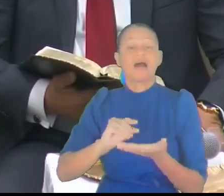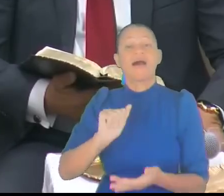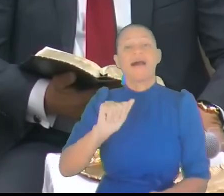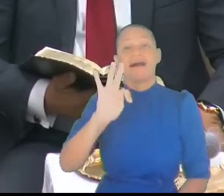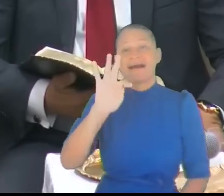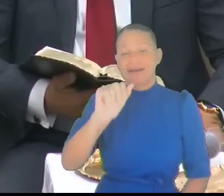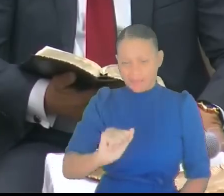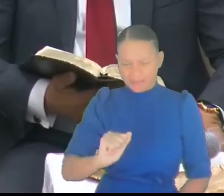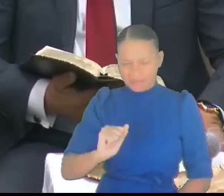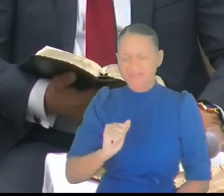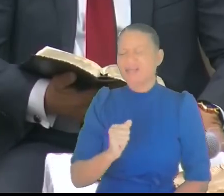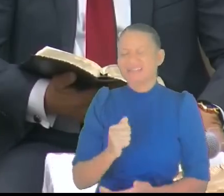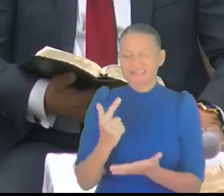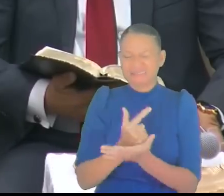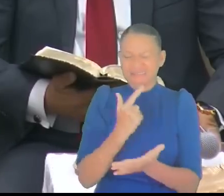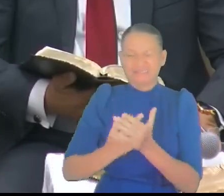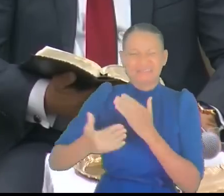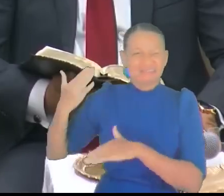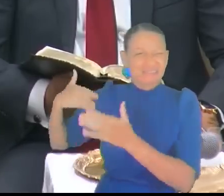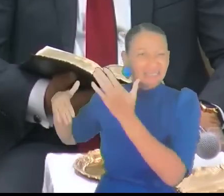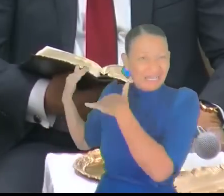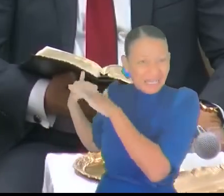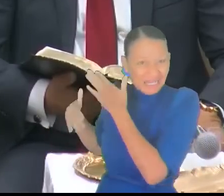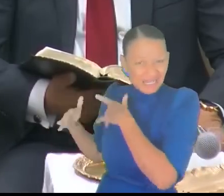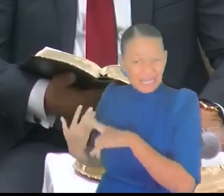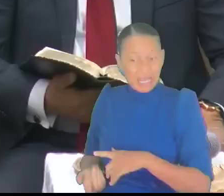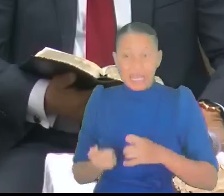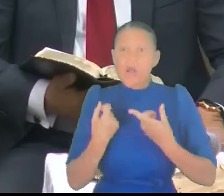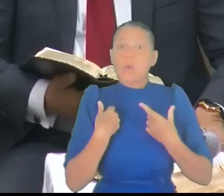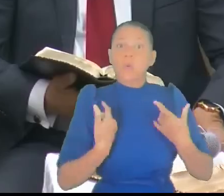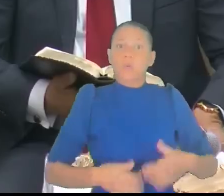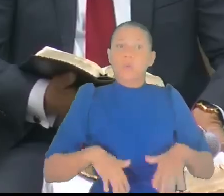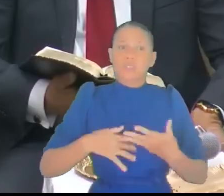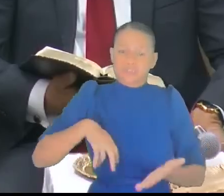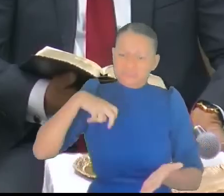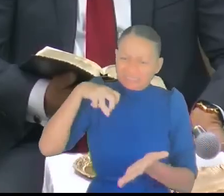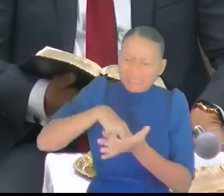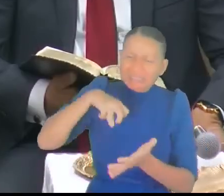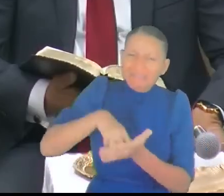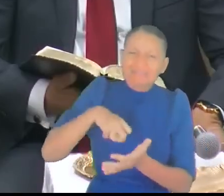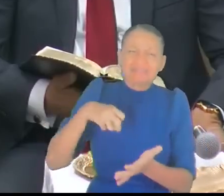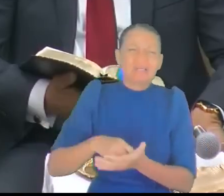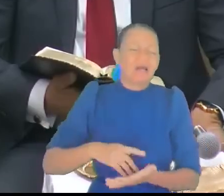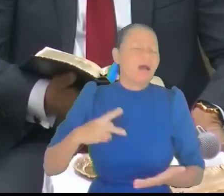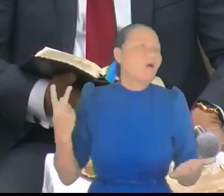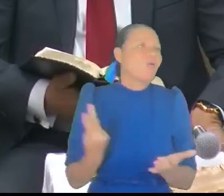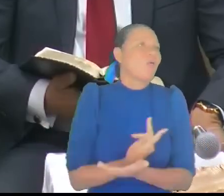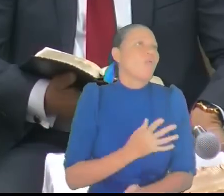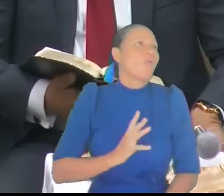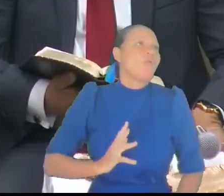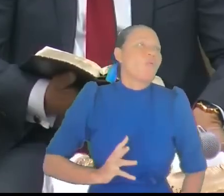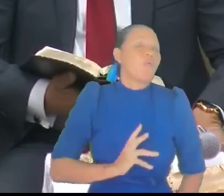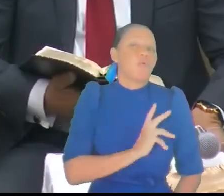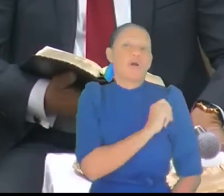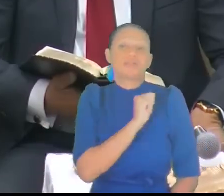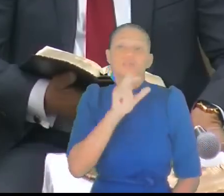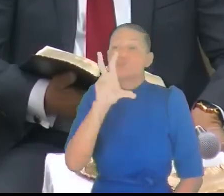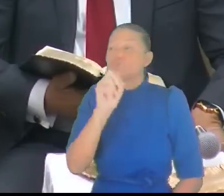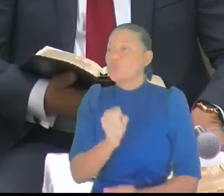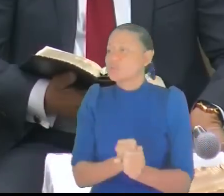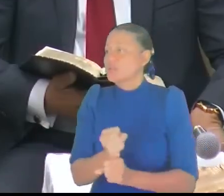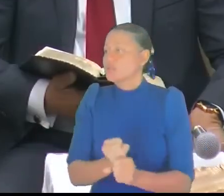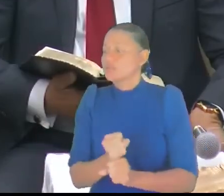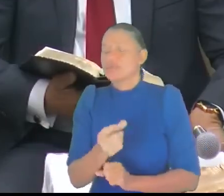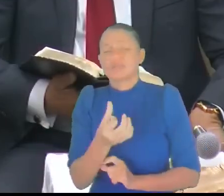para tu ver. As disciplinas, glória a Jesus. Coisas horrorosas aconteciam há 50 anos, há